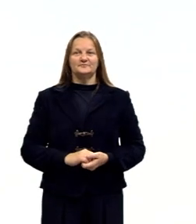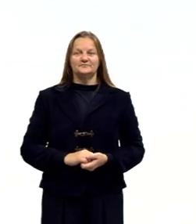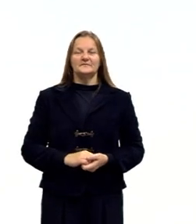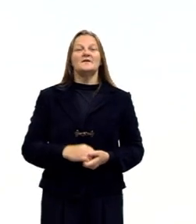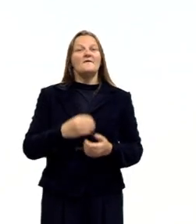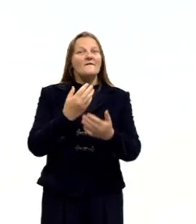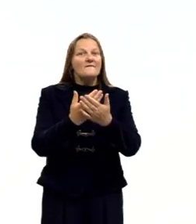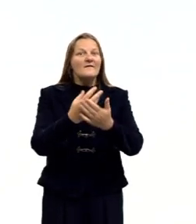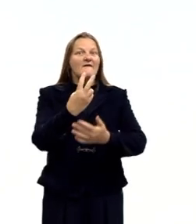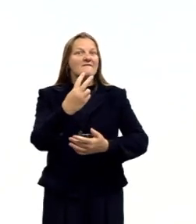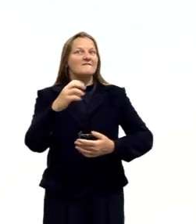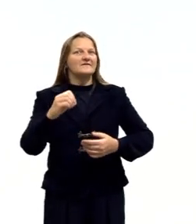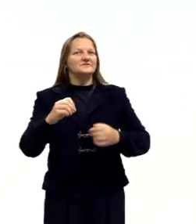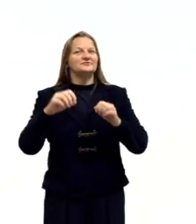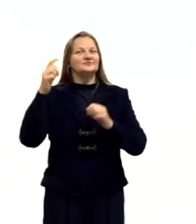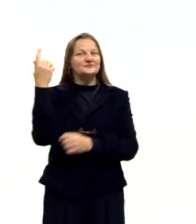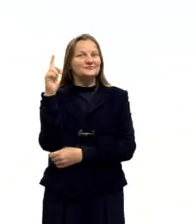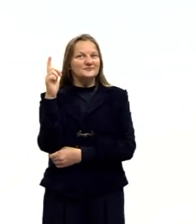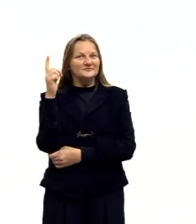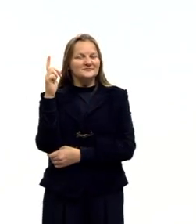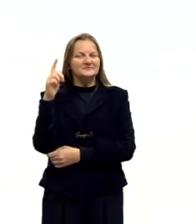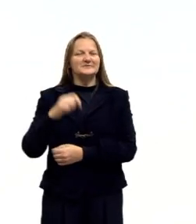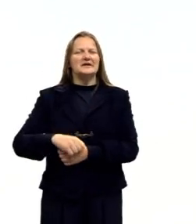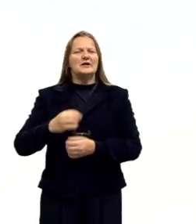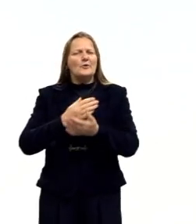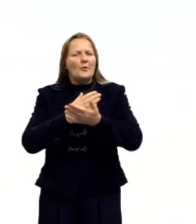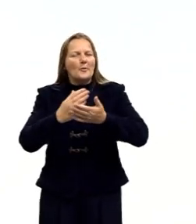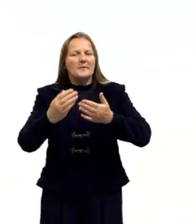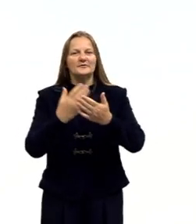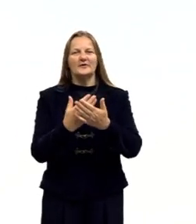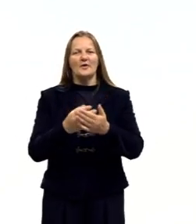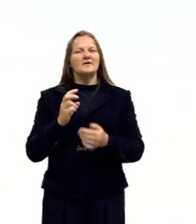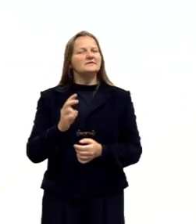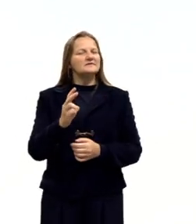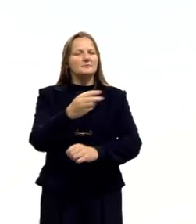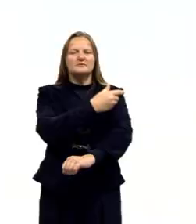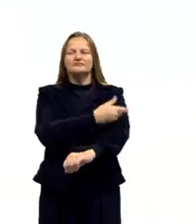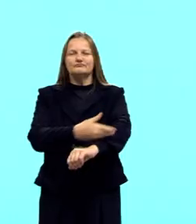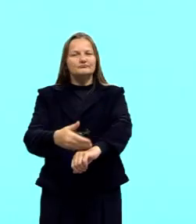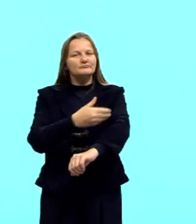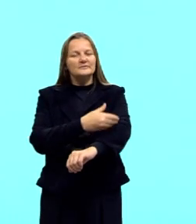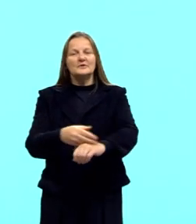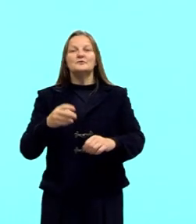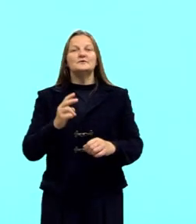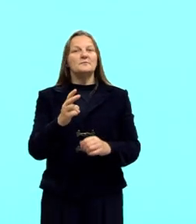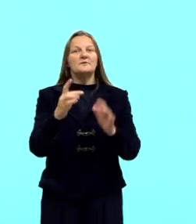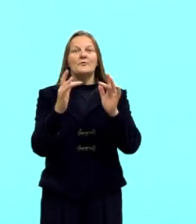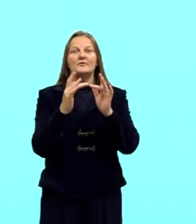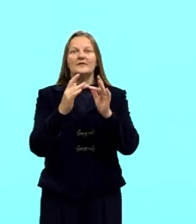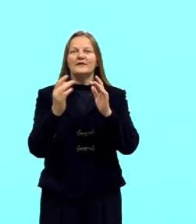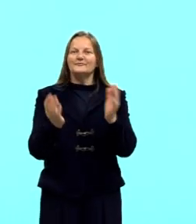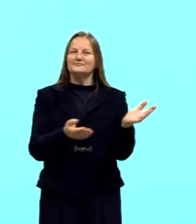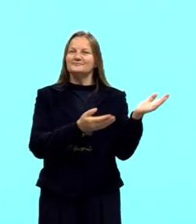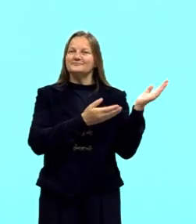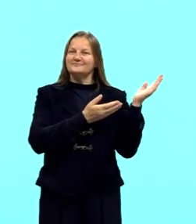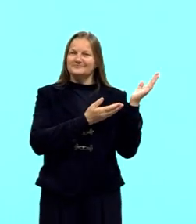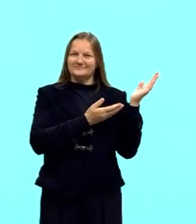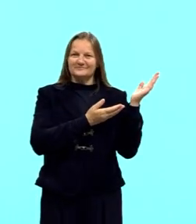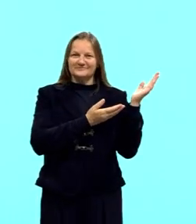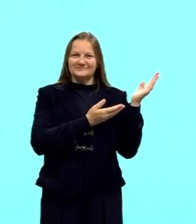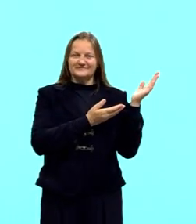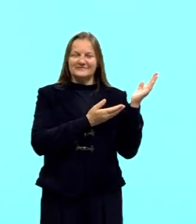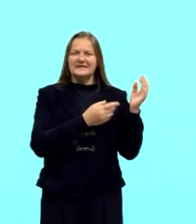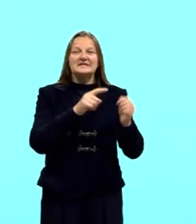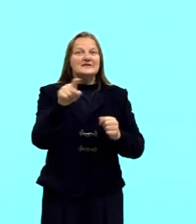na nossa 20ª aula e todo início de aula tu sabe que eu deixo lá para vocês né os nossos contatos tu tem dúvida Tu não